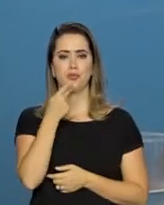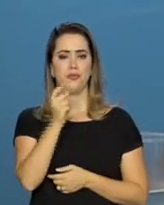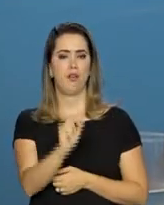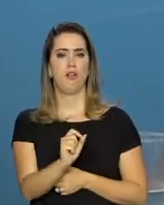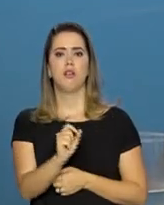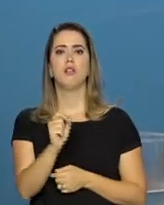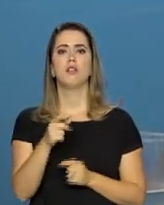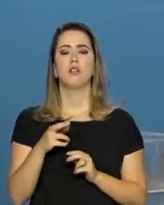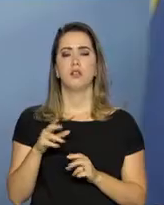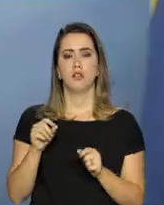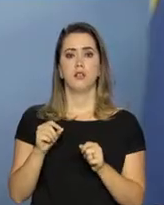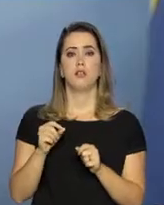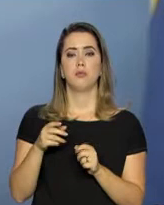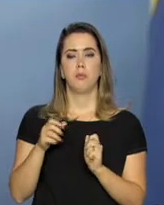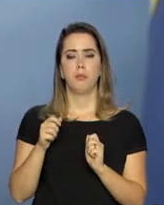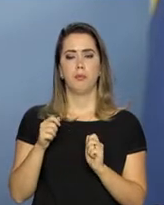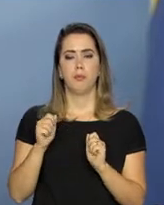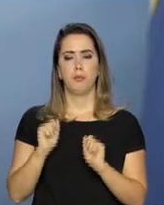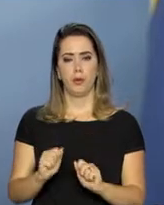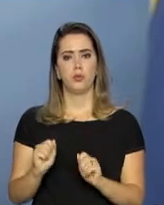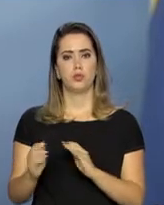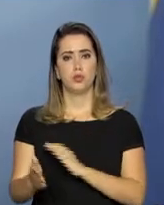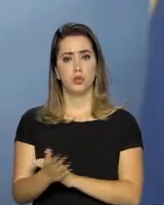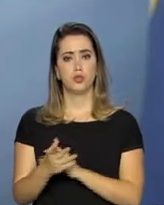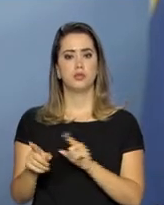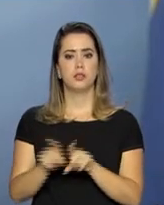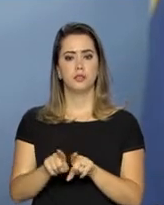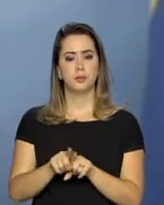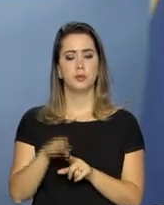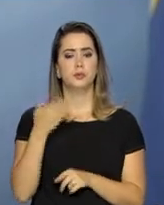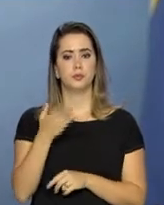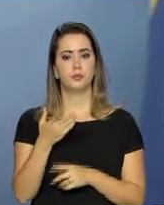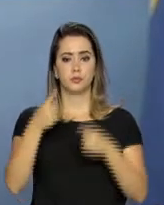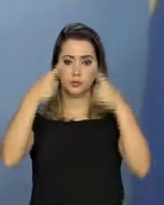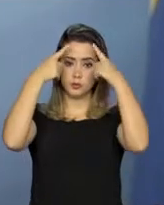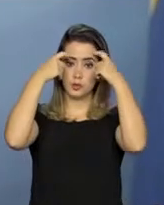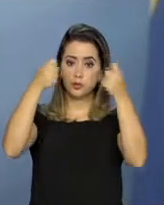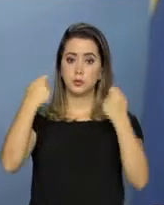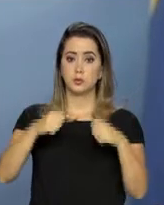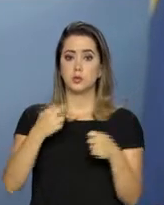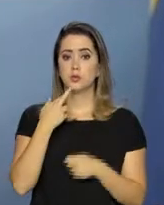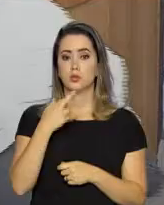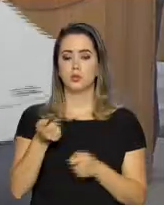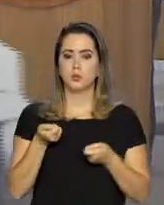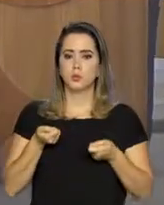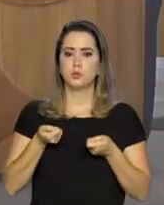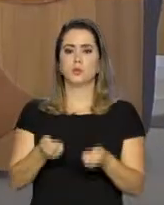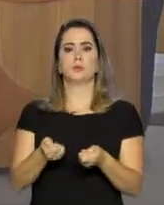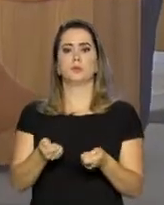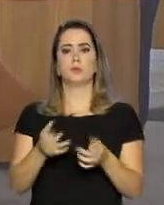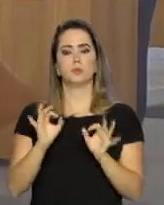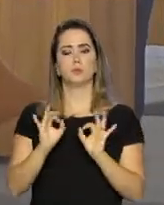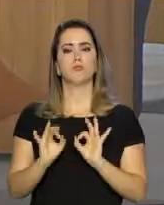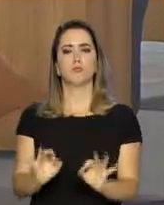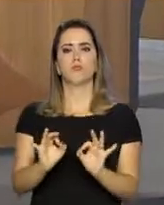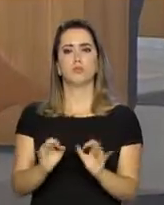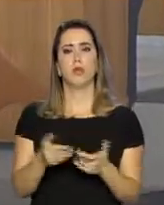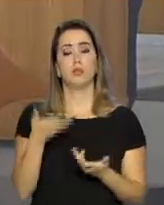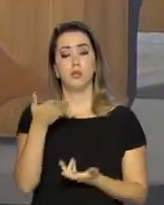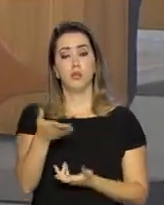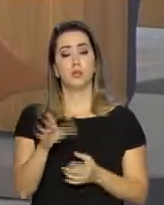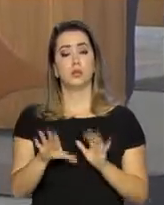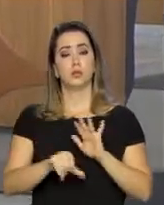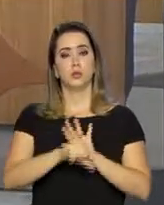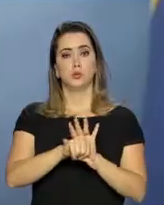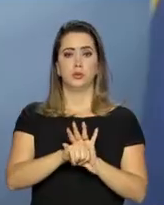muito que ela pode fazer para presidente michel temer a violência no rio de janeiro exige respostas duras e firmes contra o crime